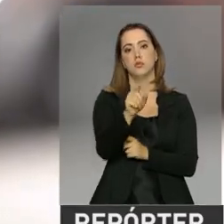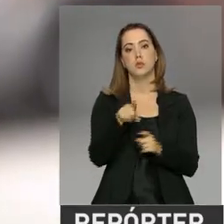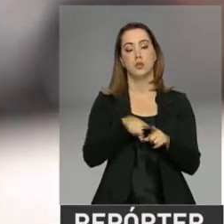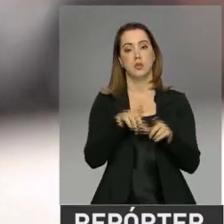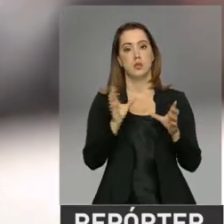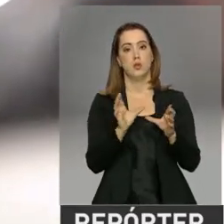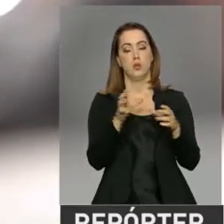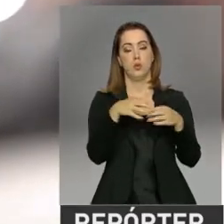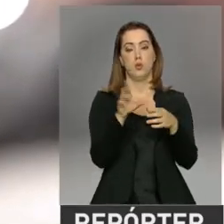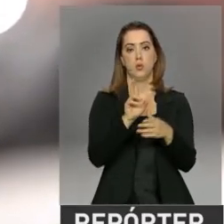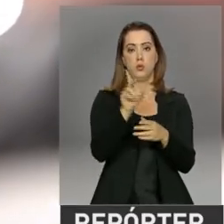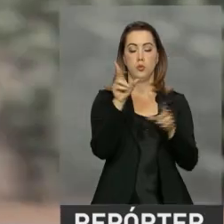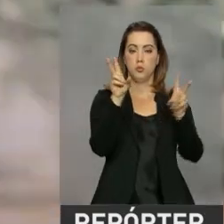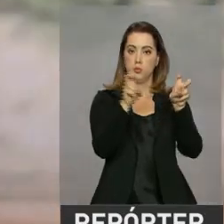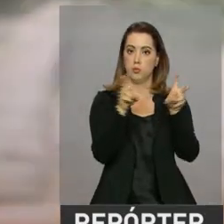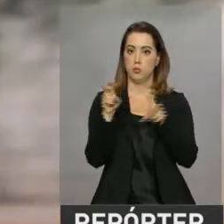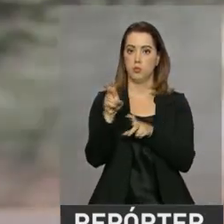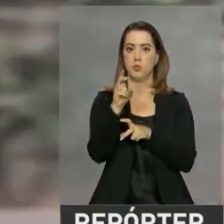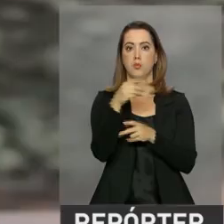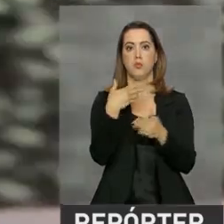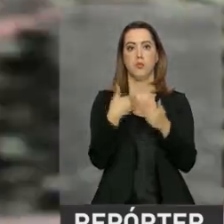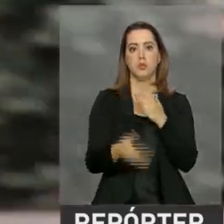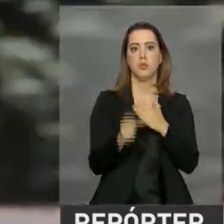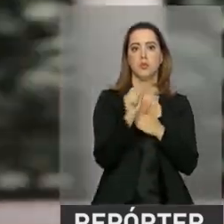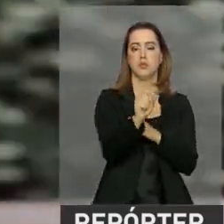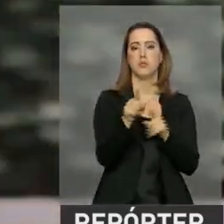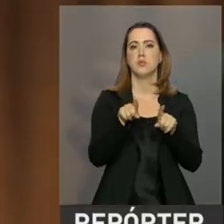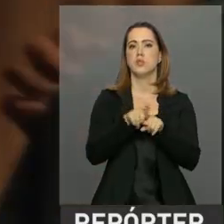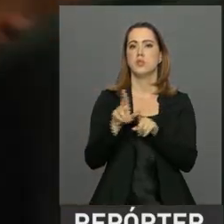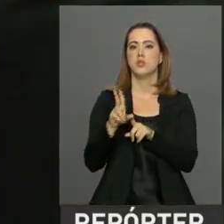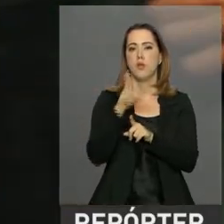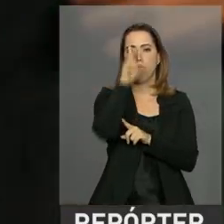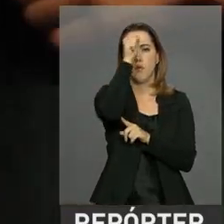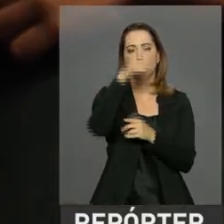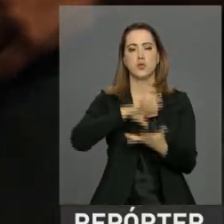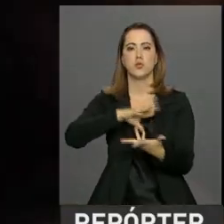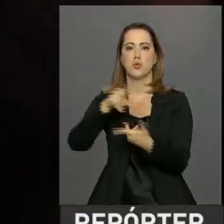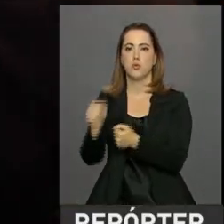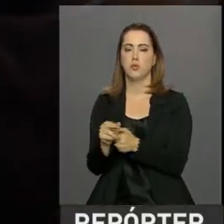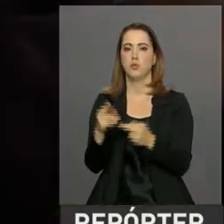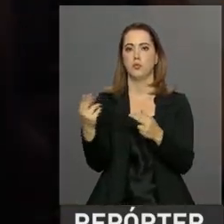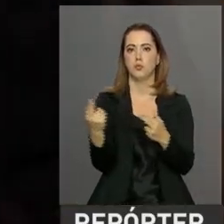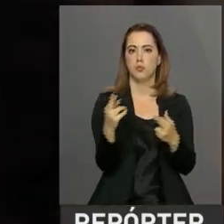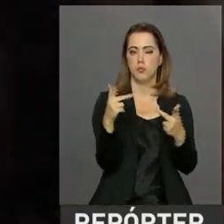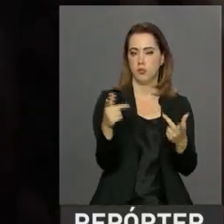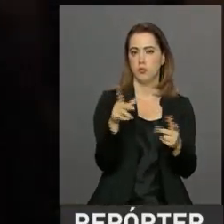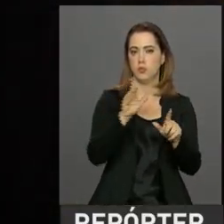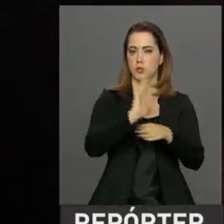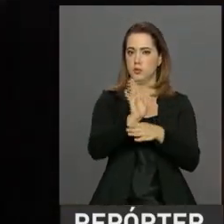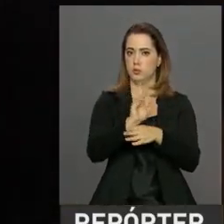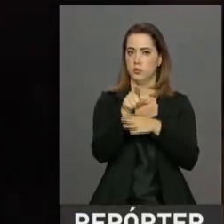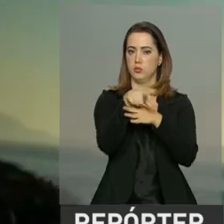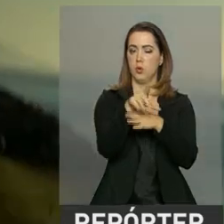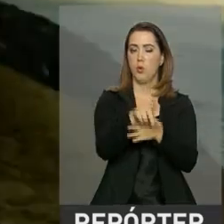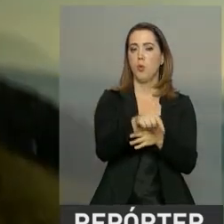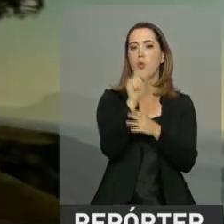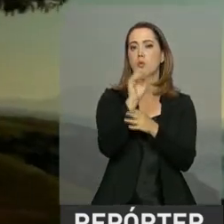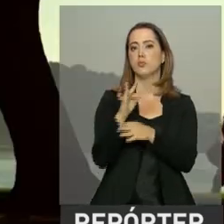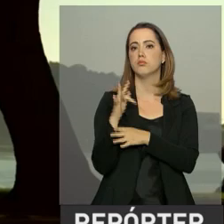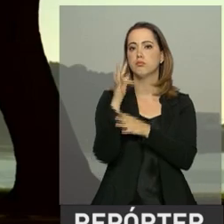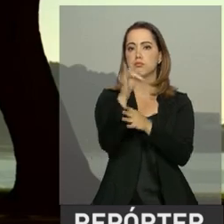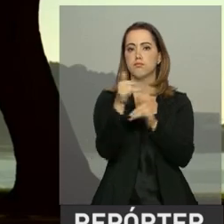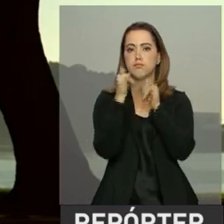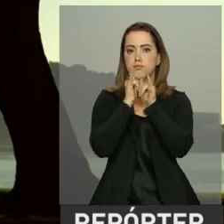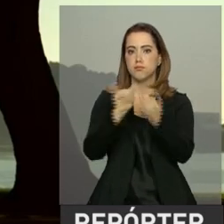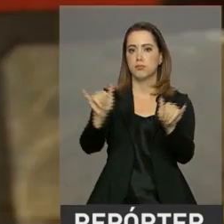obras estão a despedida de Marcelo Galvão e mais forte que o mundo de Afonso poiate O Escolhido será anunciado em